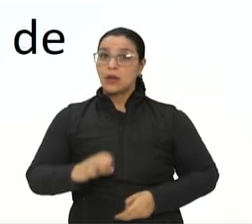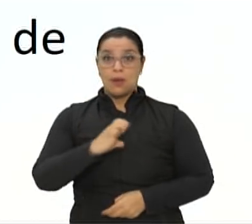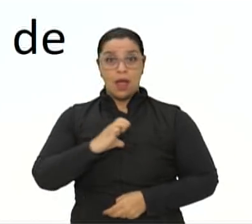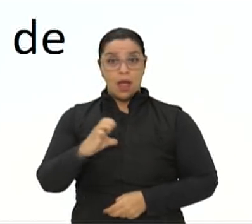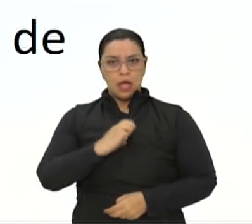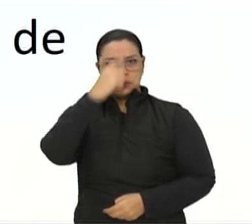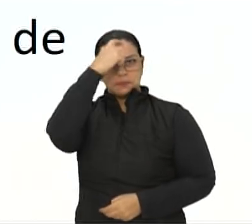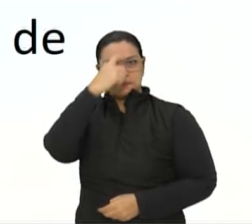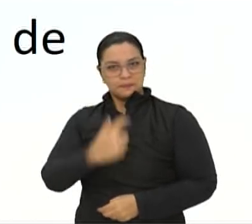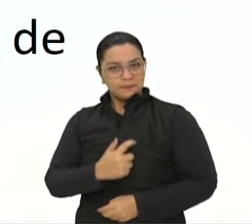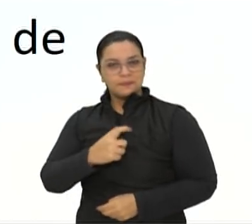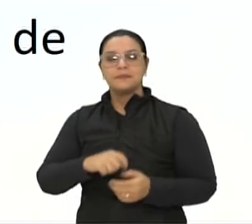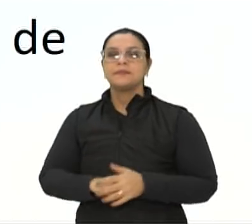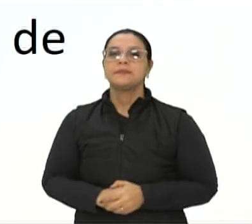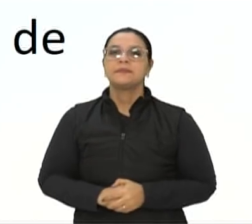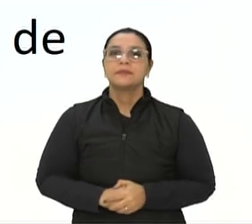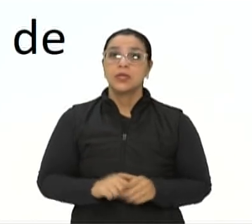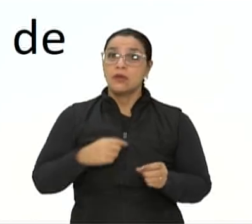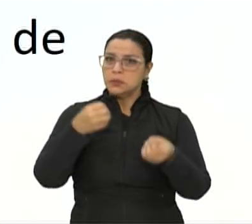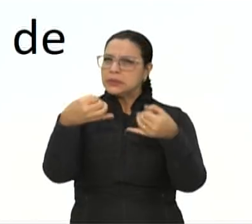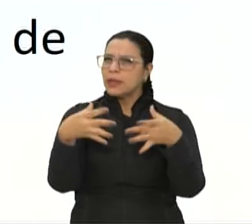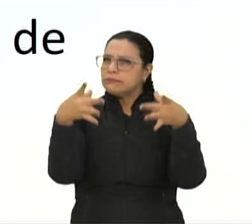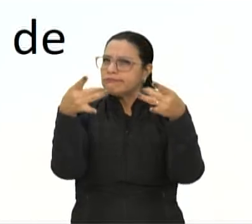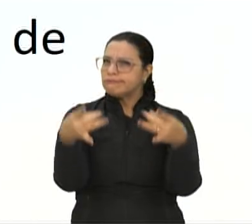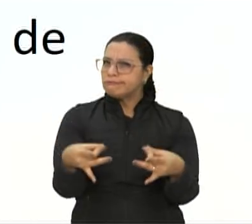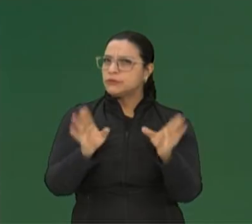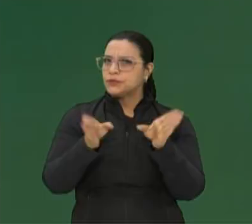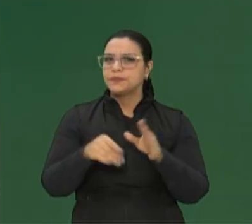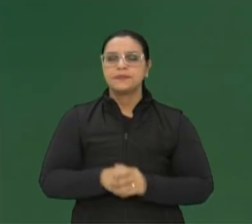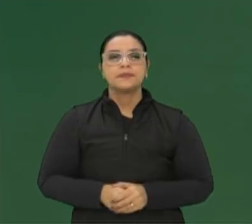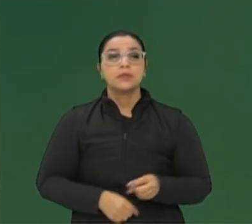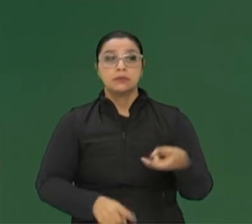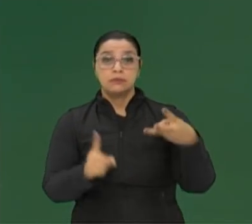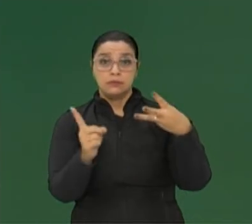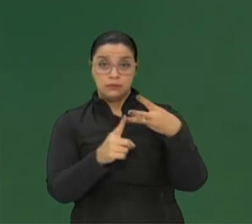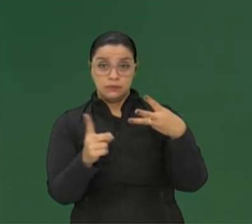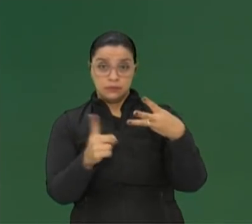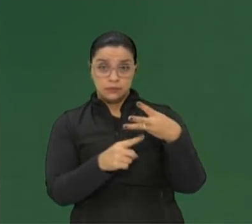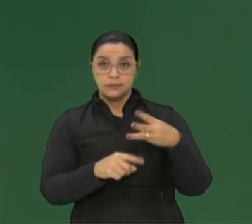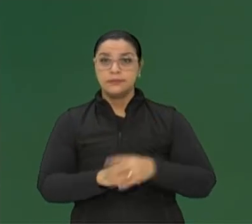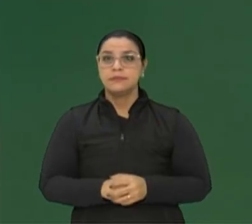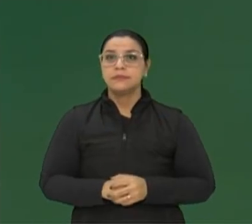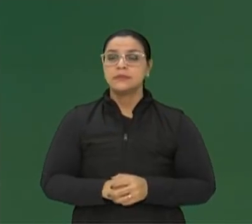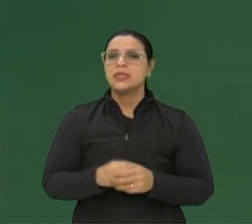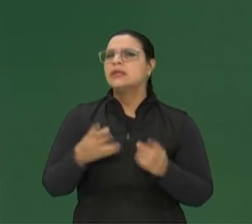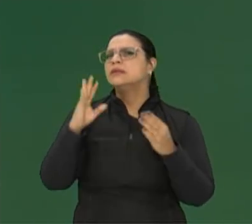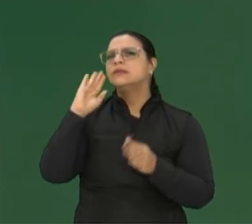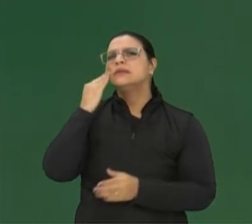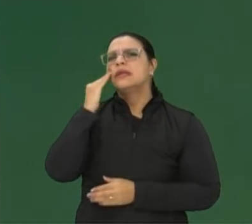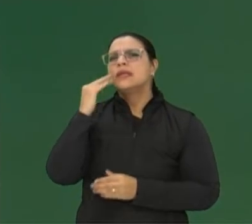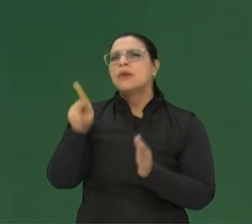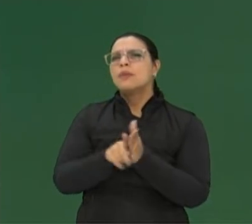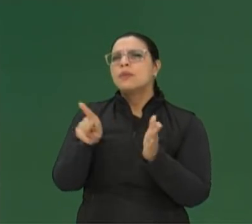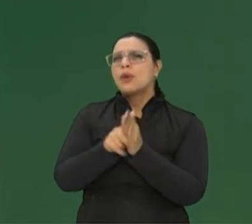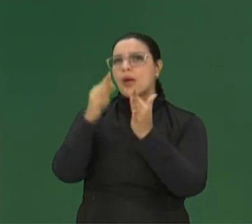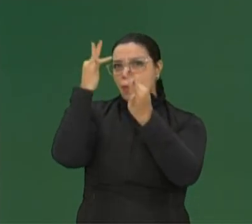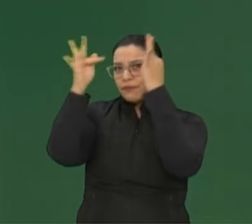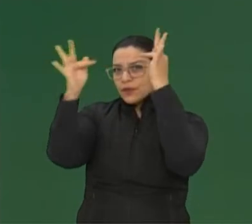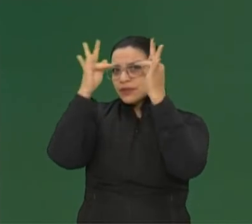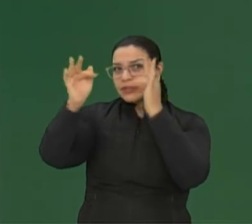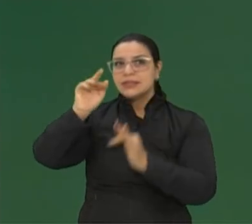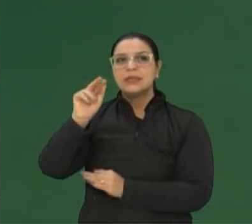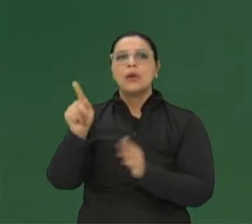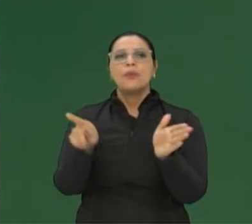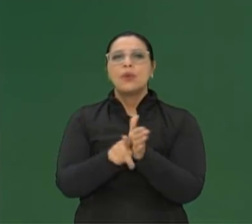portanto, pautada no ser humano. A gente vai explicar isso um pouco melhor. E o terceiro objetivo aqui, compreender a filosofia de Erasmo de